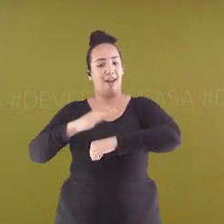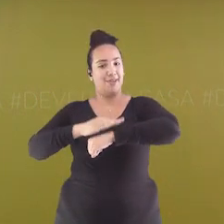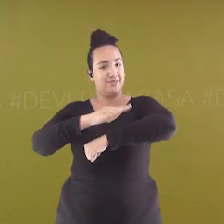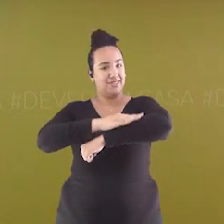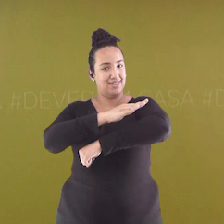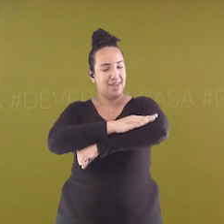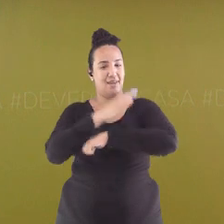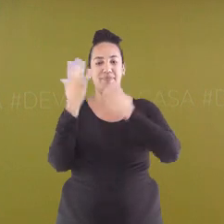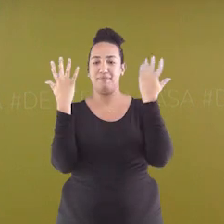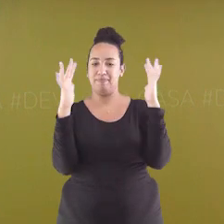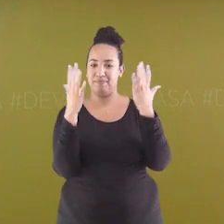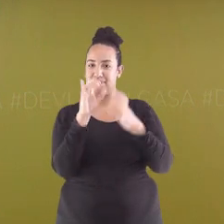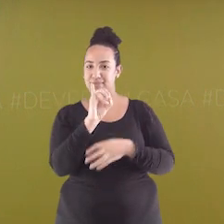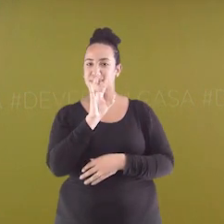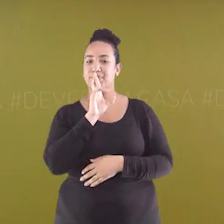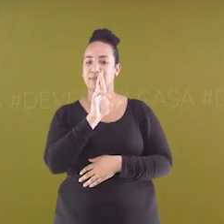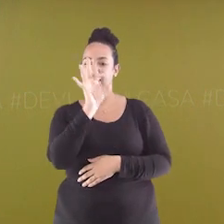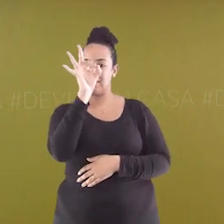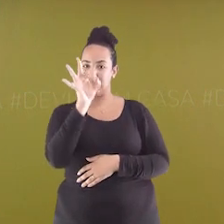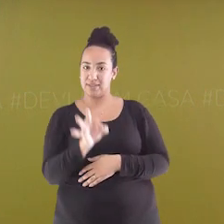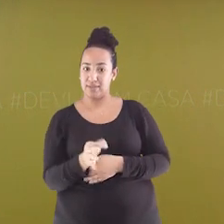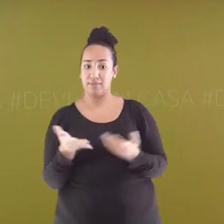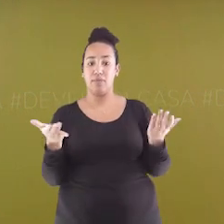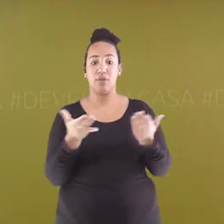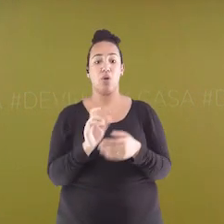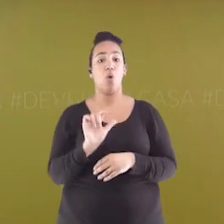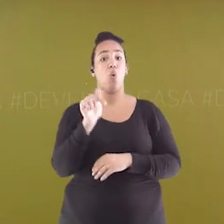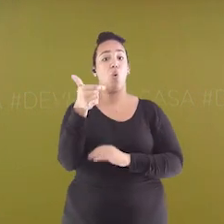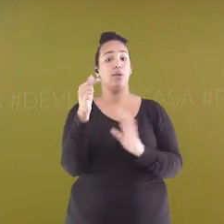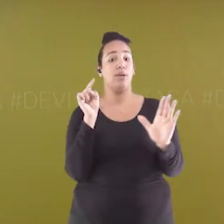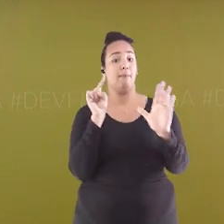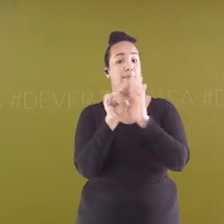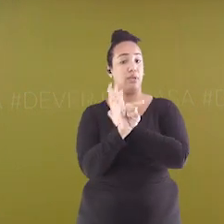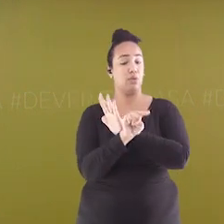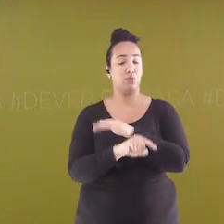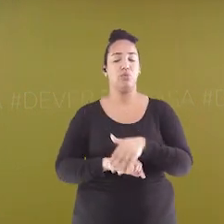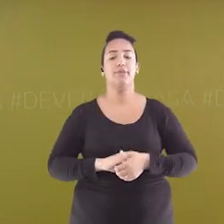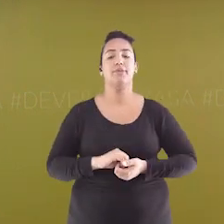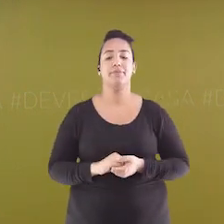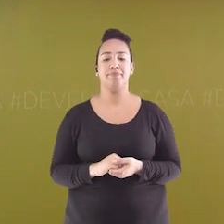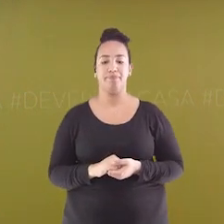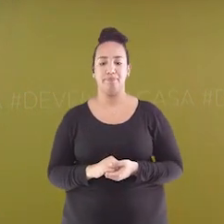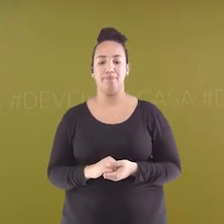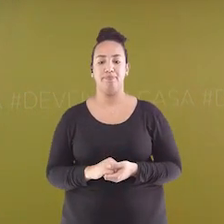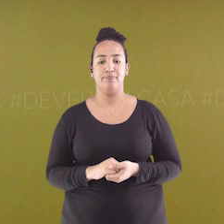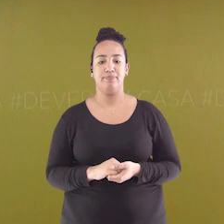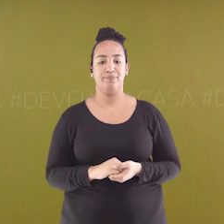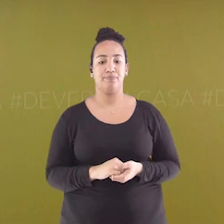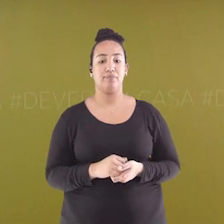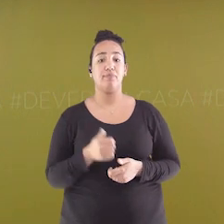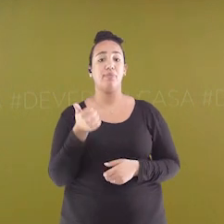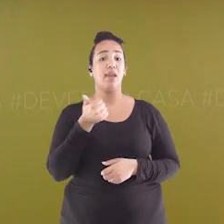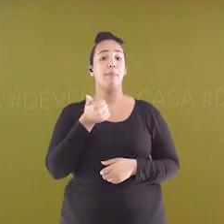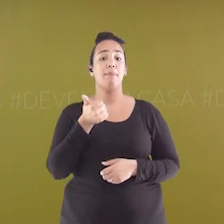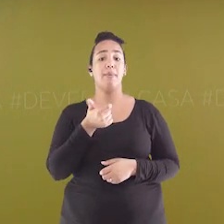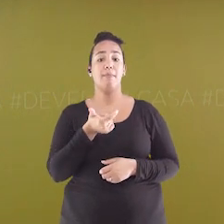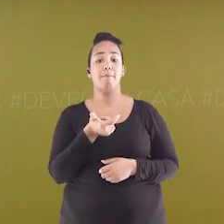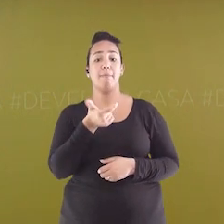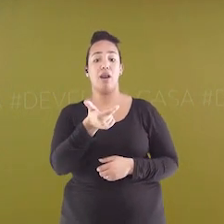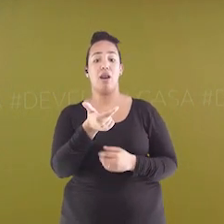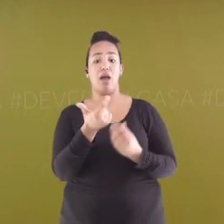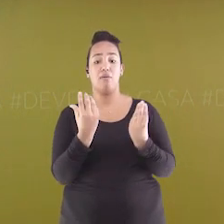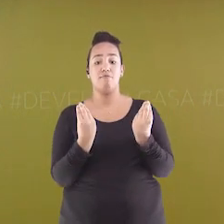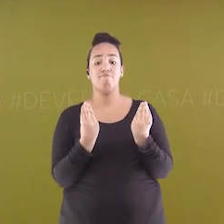Jove. Parabéns para quem acertou. Vamos para a próxima pergunta? Vamos lá. Qual foi a